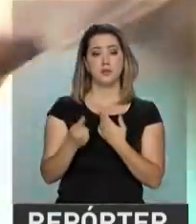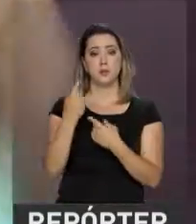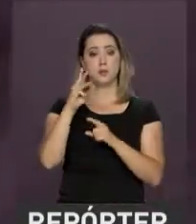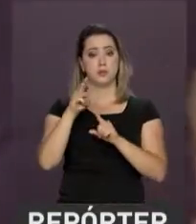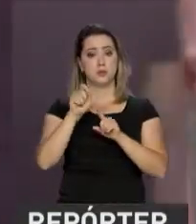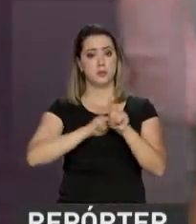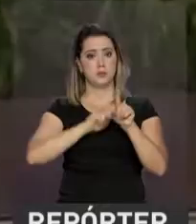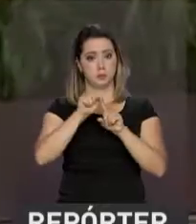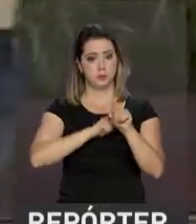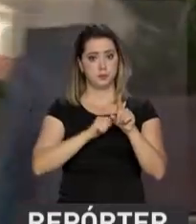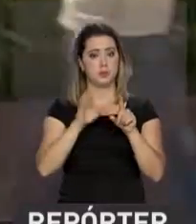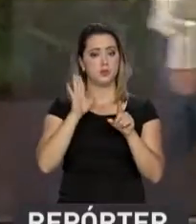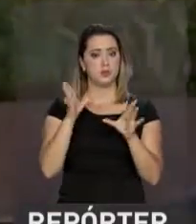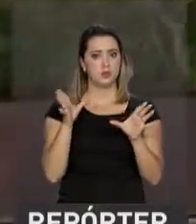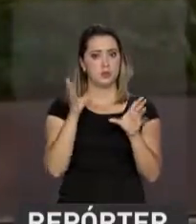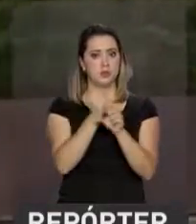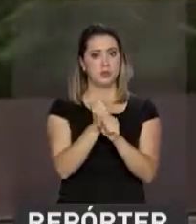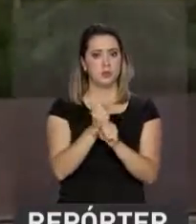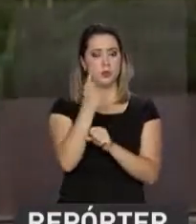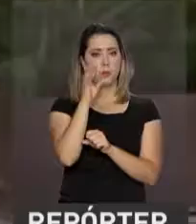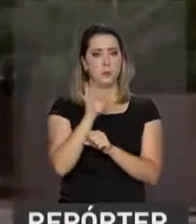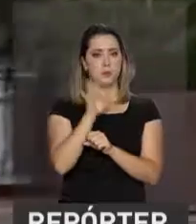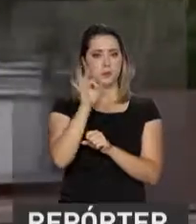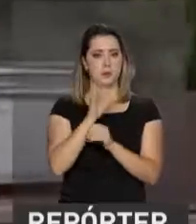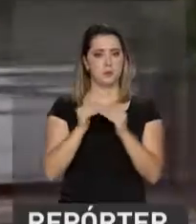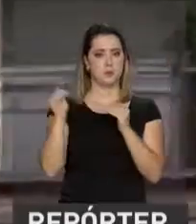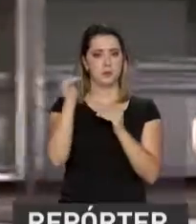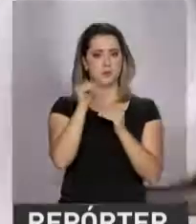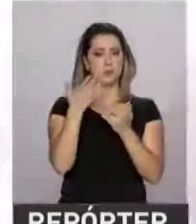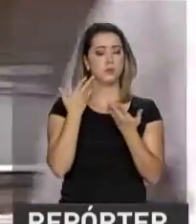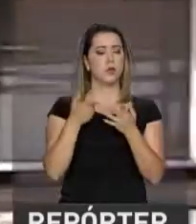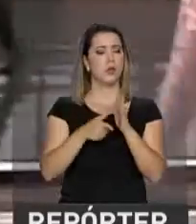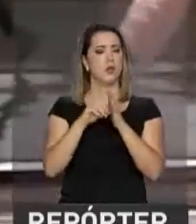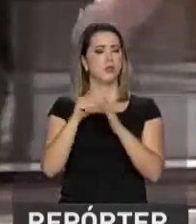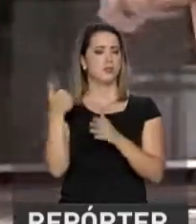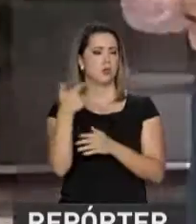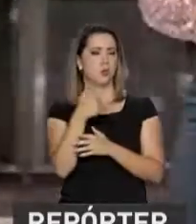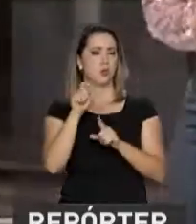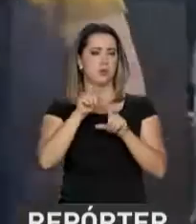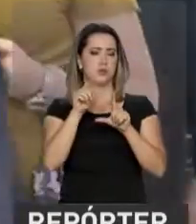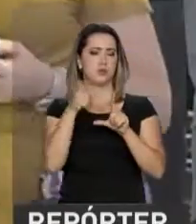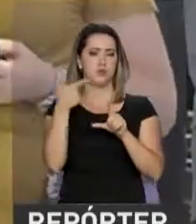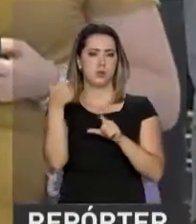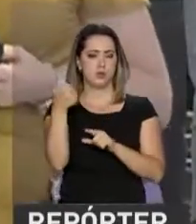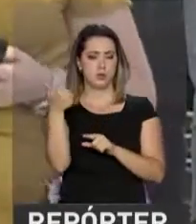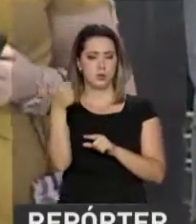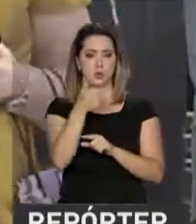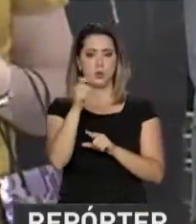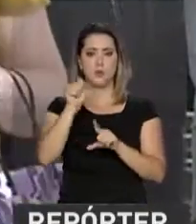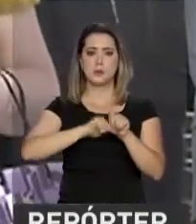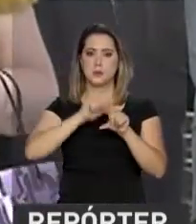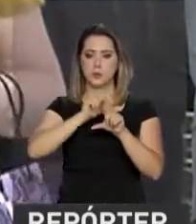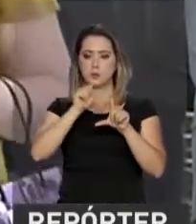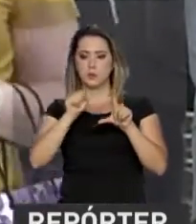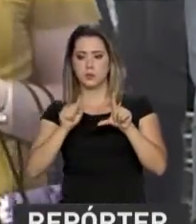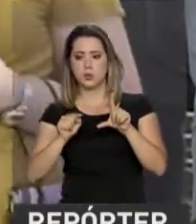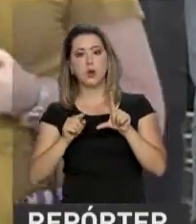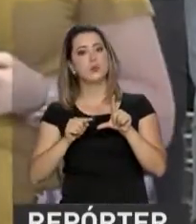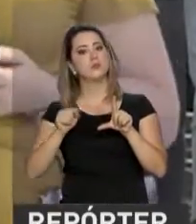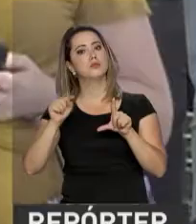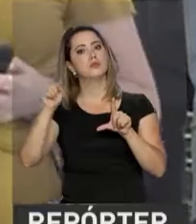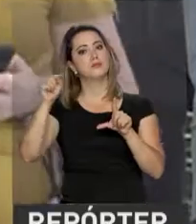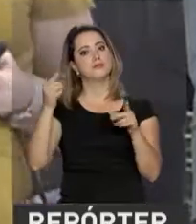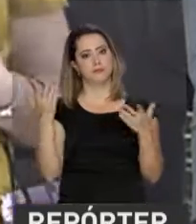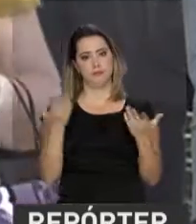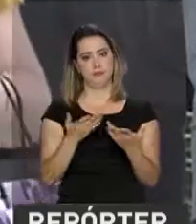trimestre, que já havia fechado com alta de 1%, interrompendo 12 quedas seguidas. De acordo com o IBGE, o consumo das famílias